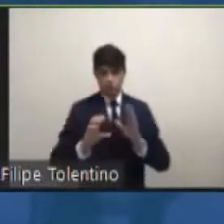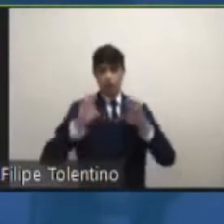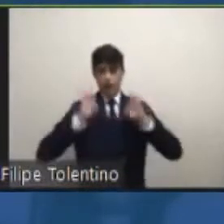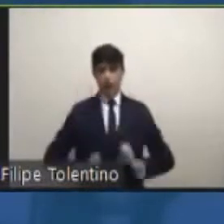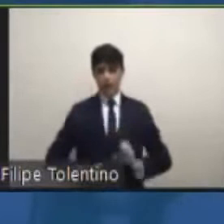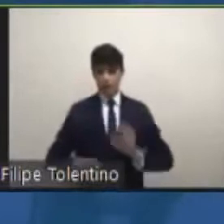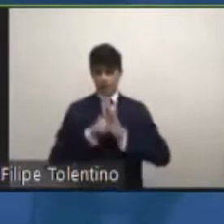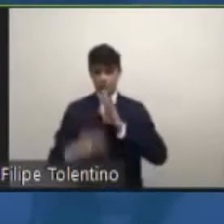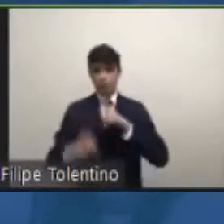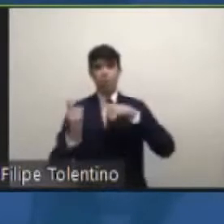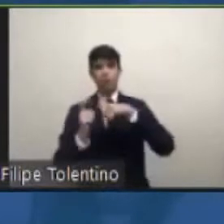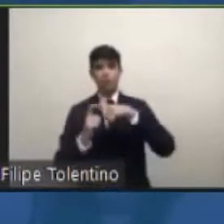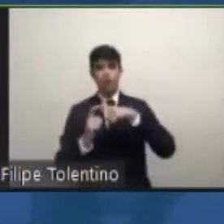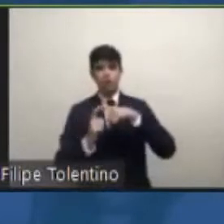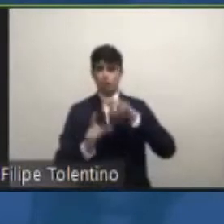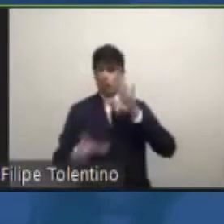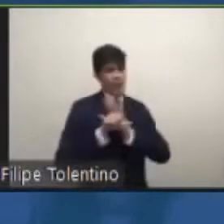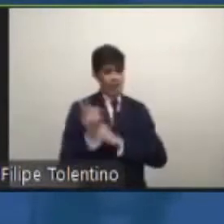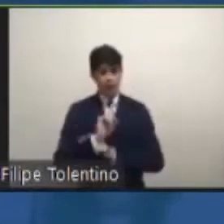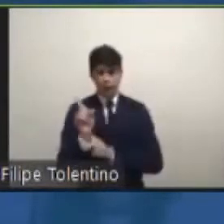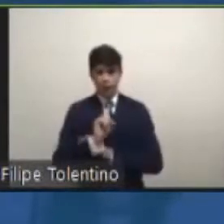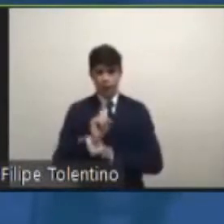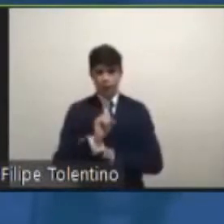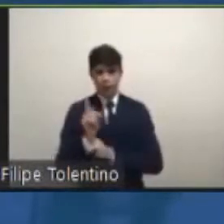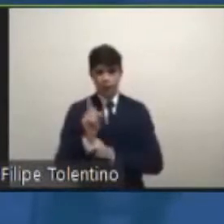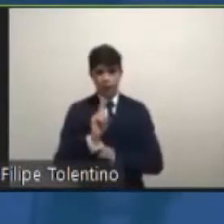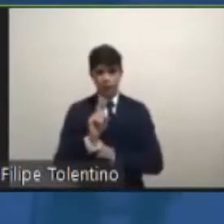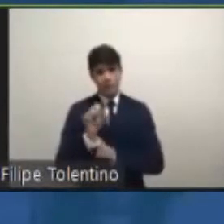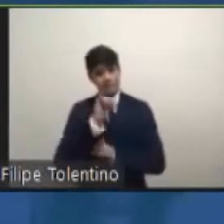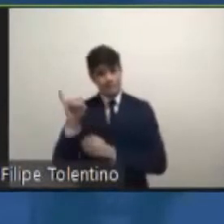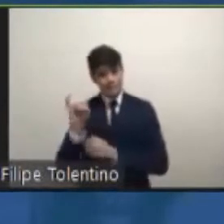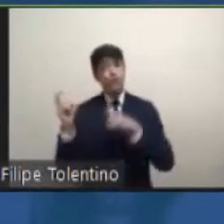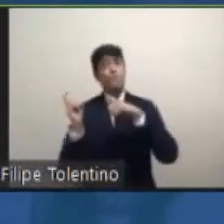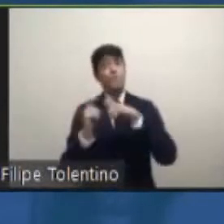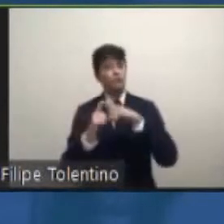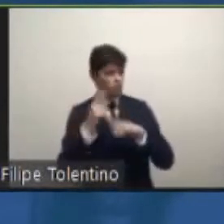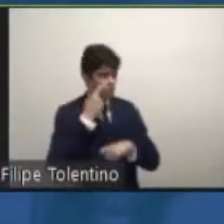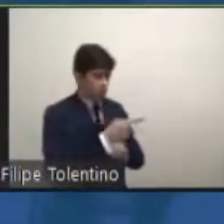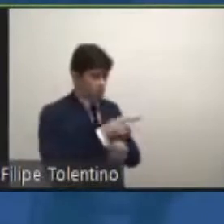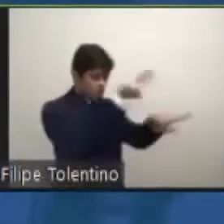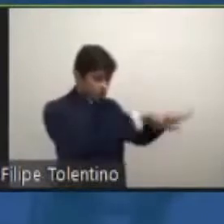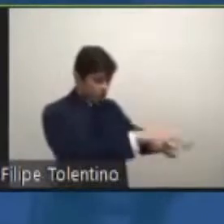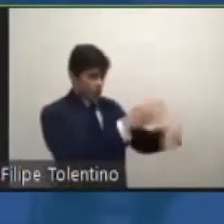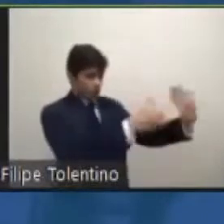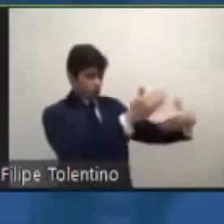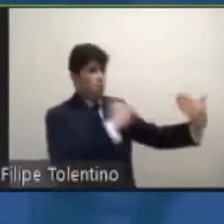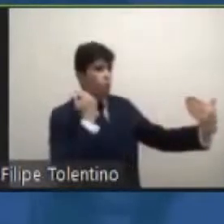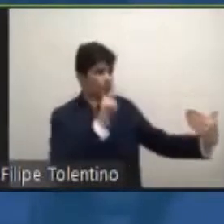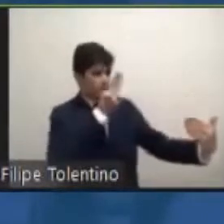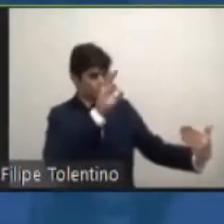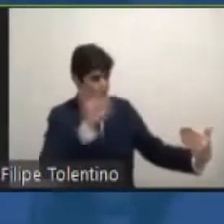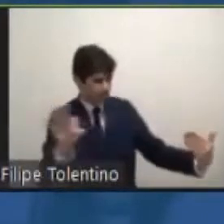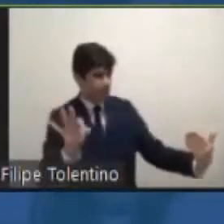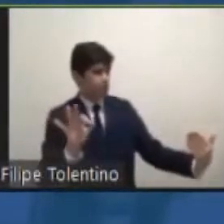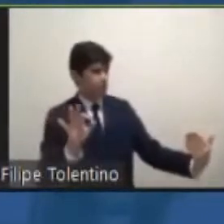seguir esses artigos inconstitucionais não protegem o médico, mas está lá no Código de Ética Médica. Também, em substituição à